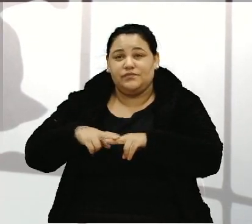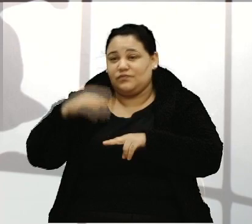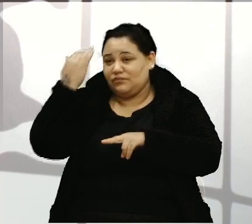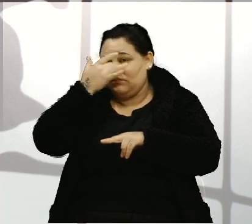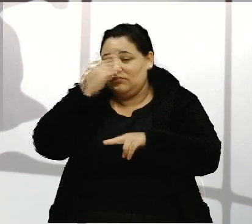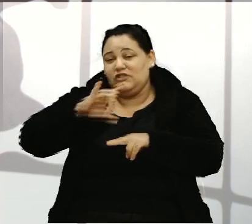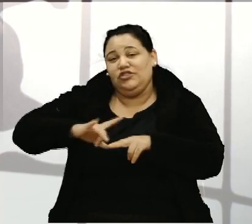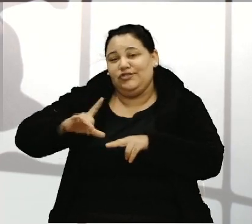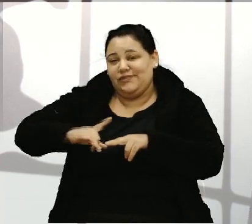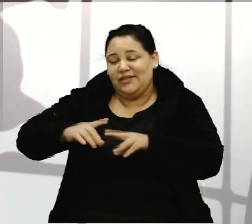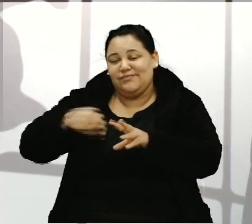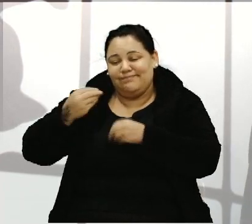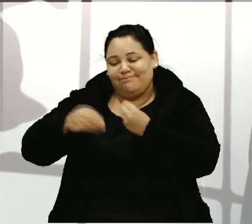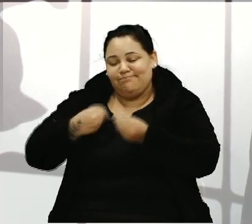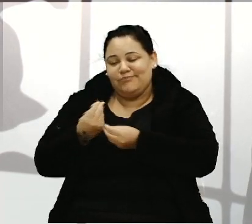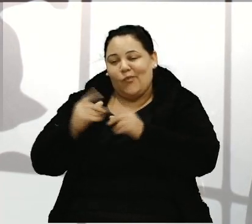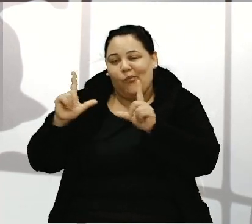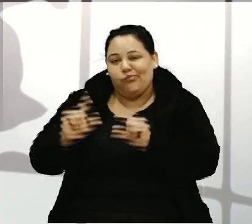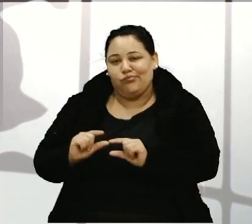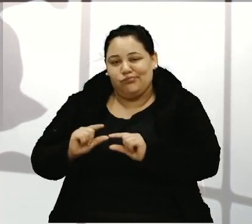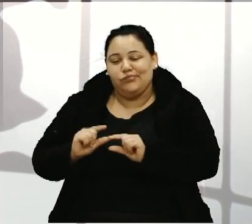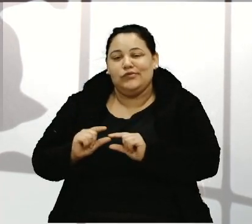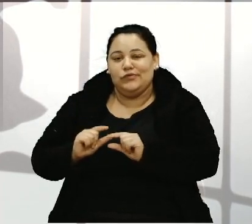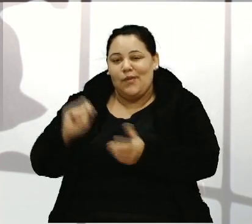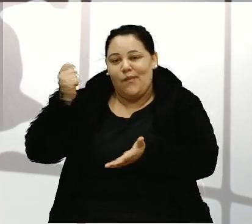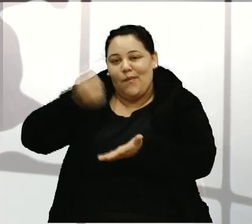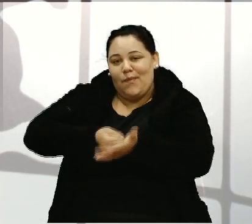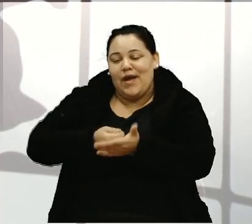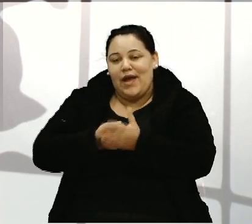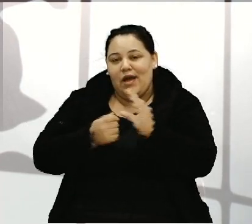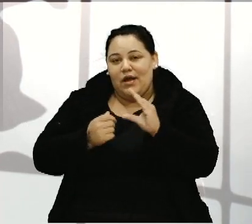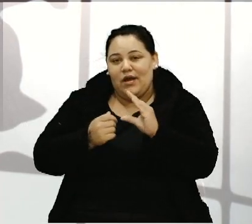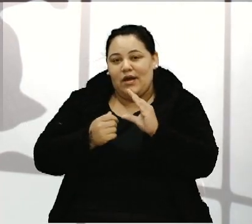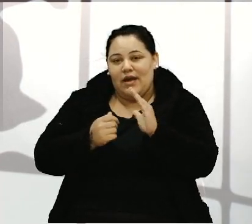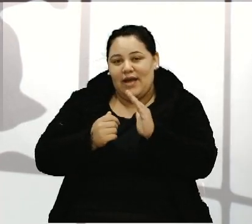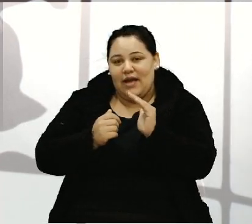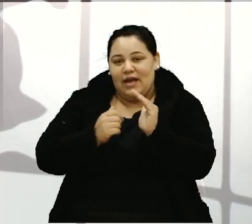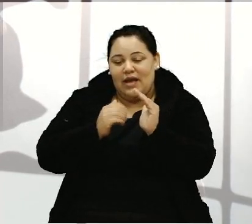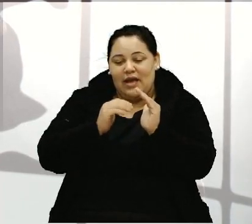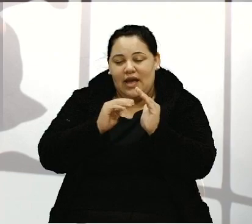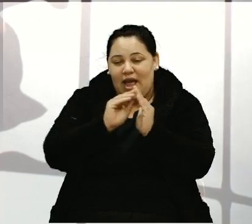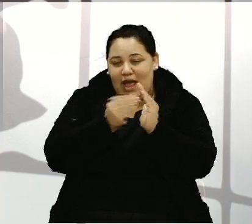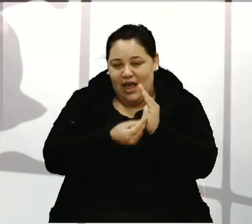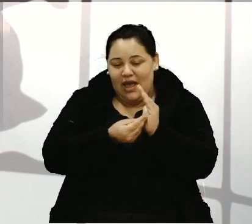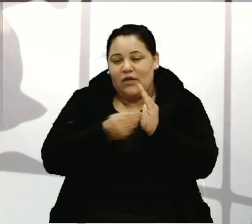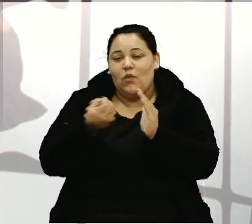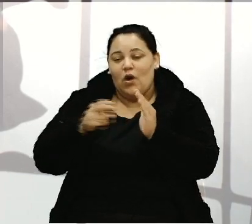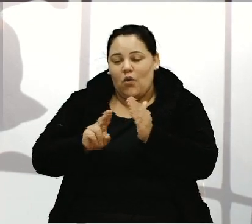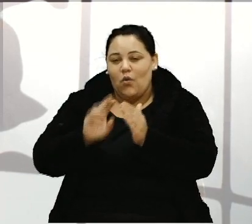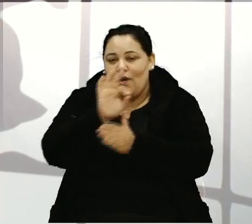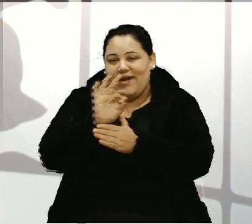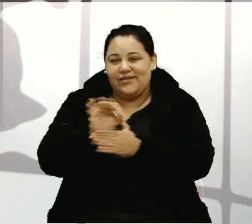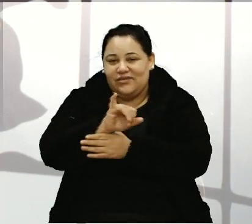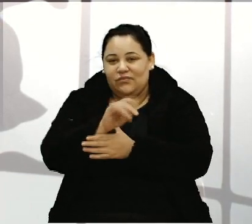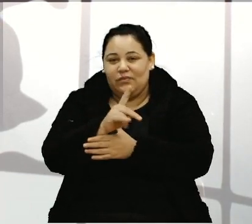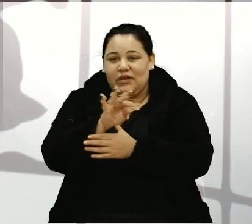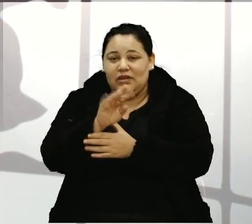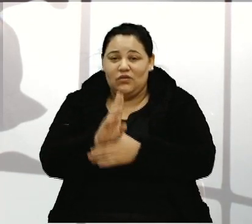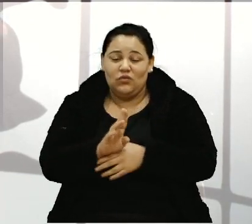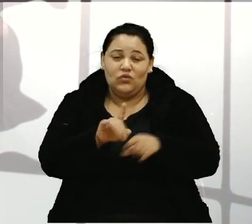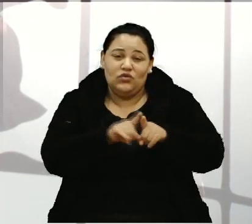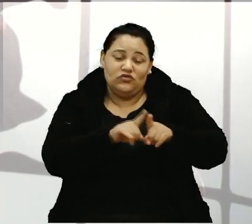sensível nessa redução dessa taxa de água ou também na taxa de IPTU, que